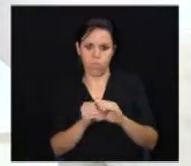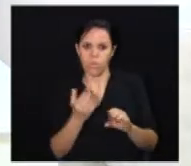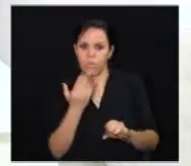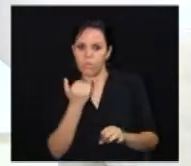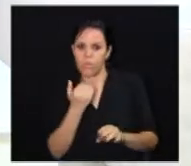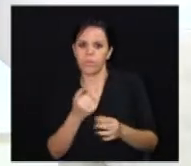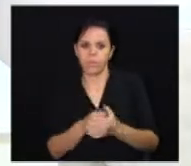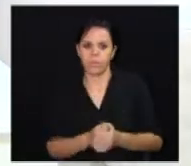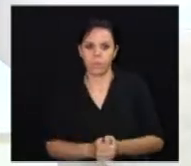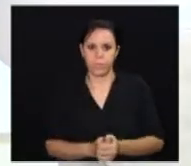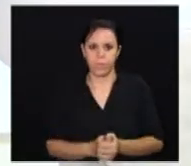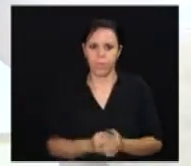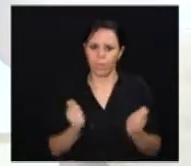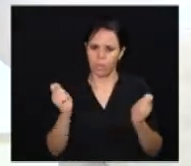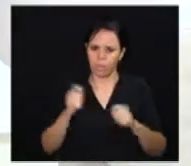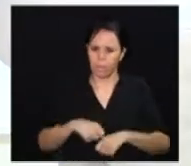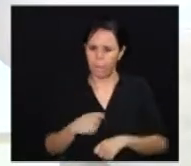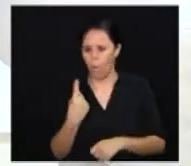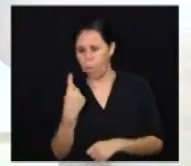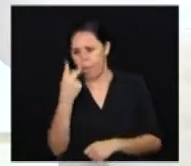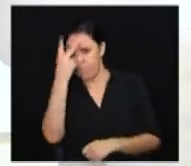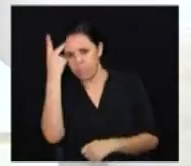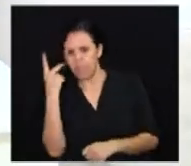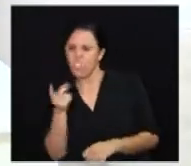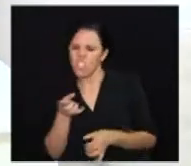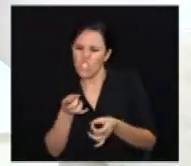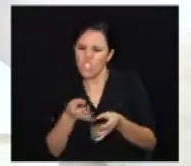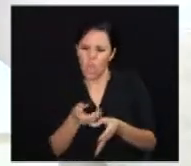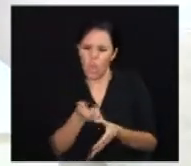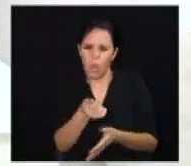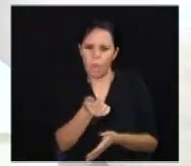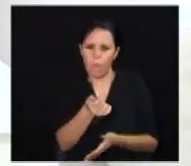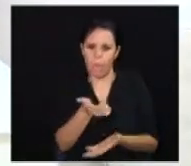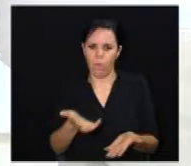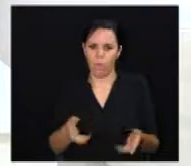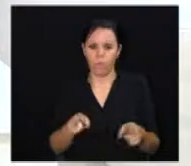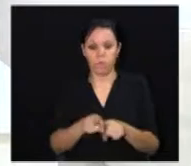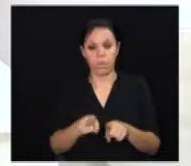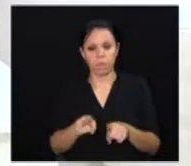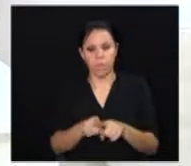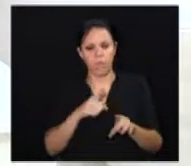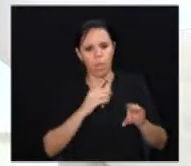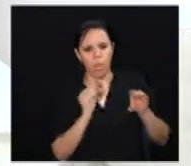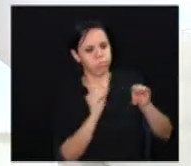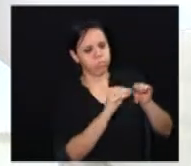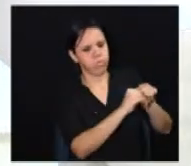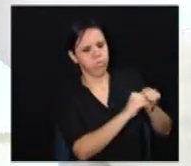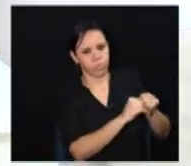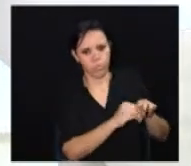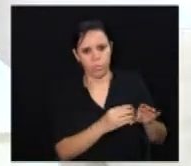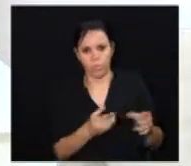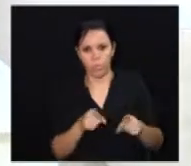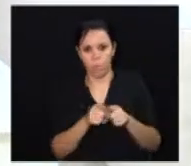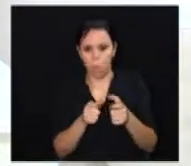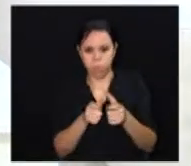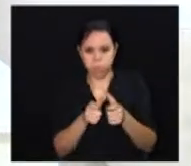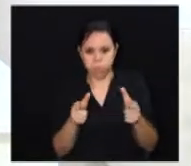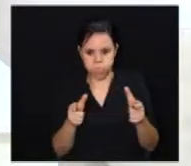falaria aí que dá para uma pessoa, mas acaba até sobrando um pouco, né? Conforme tem o recheio, aumenta o volume,